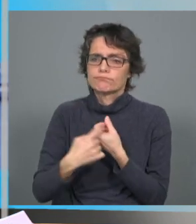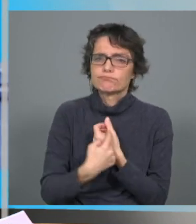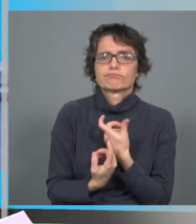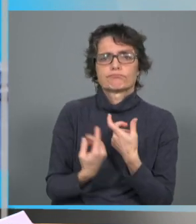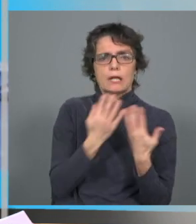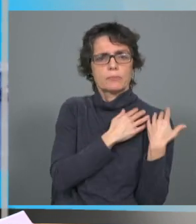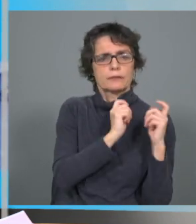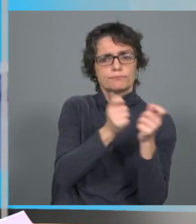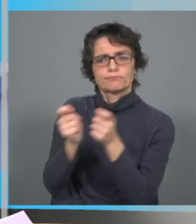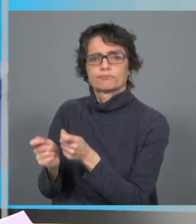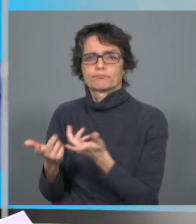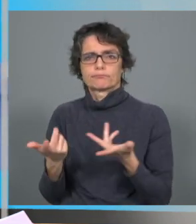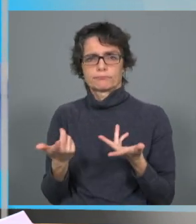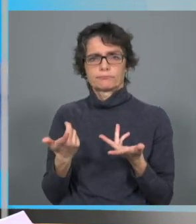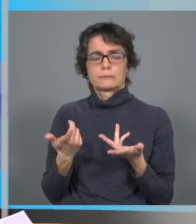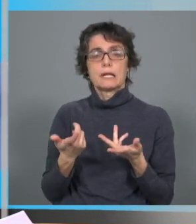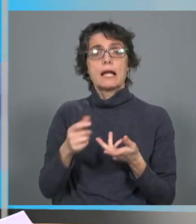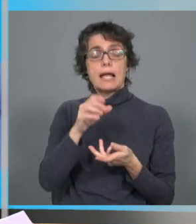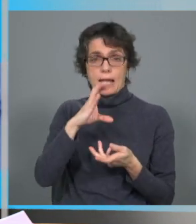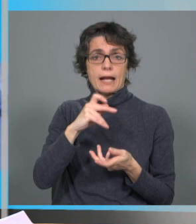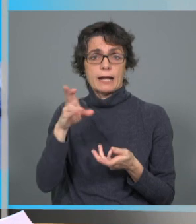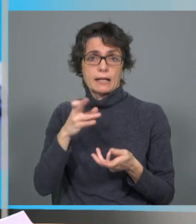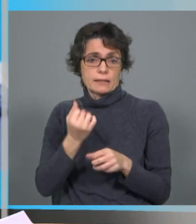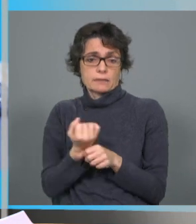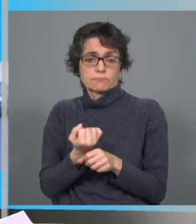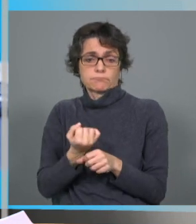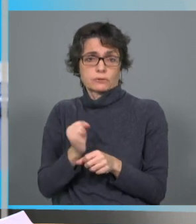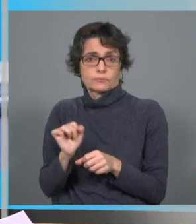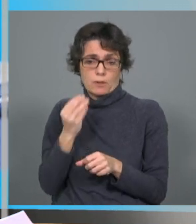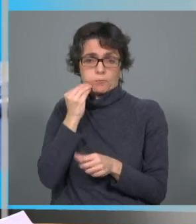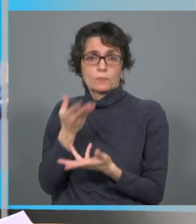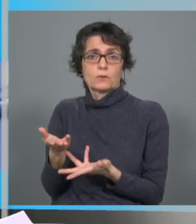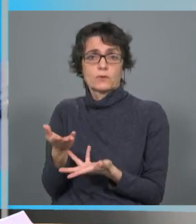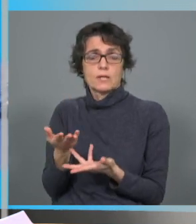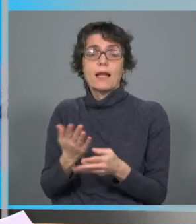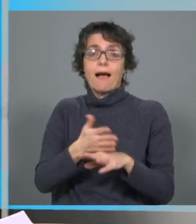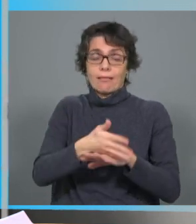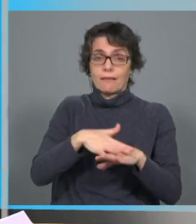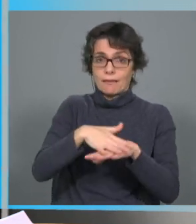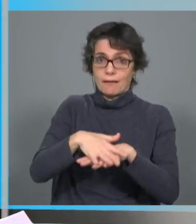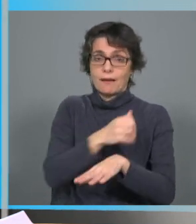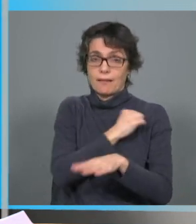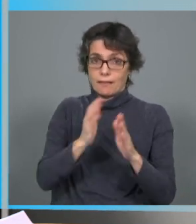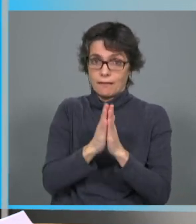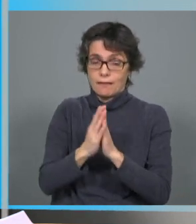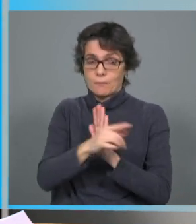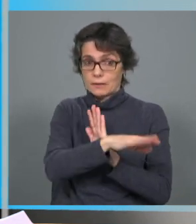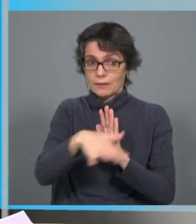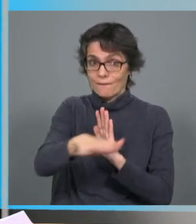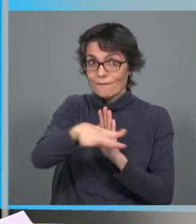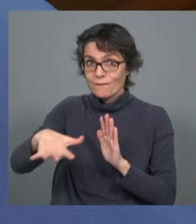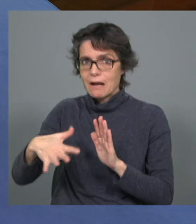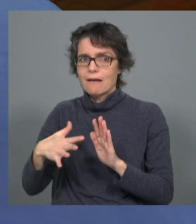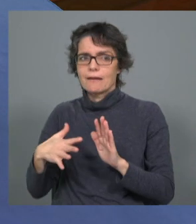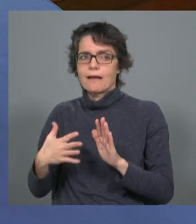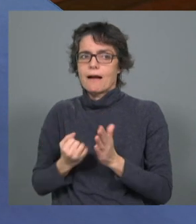E a Cáritas do Patriarcado de Lisboa faz isso, que é, através da rede das paróquias, chegar a quem precisa. E,